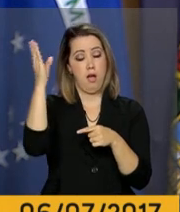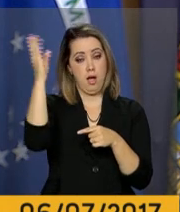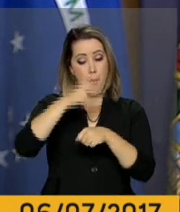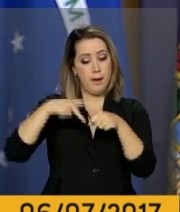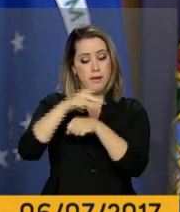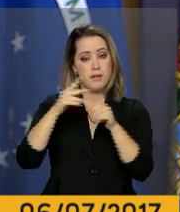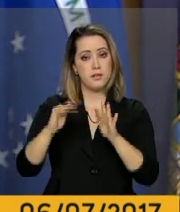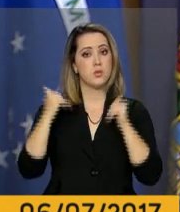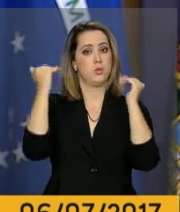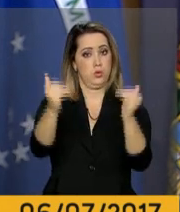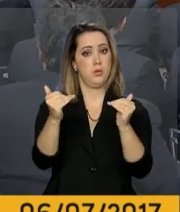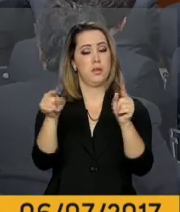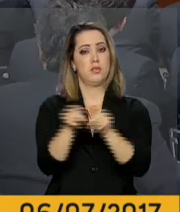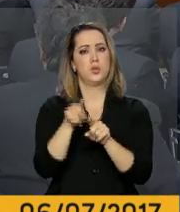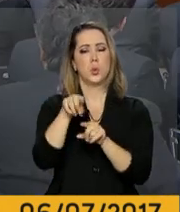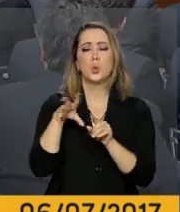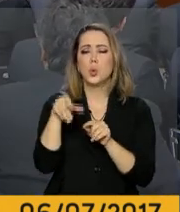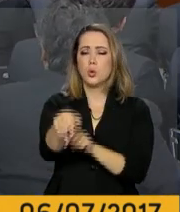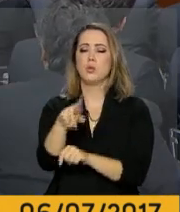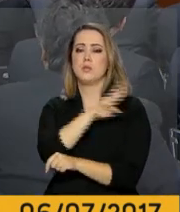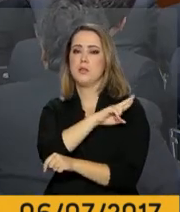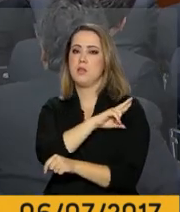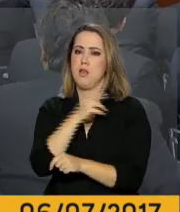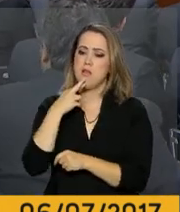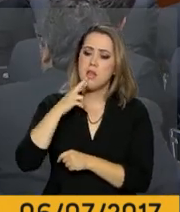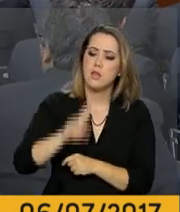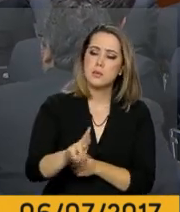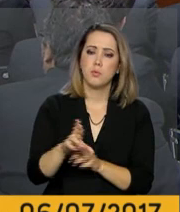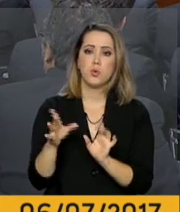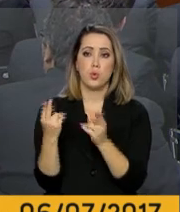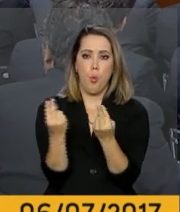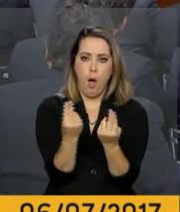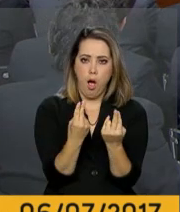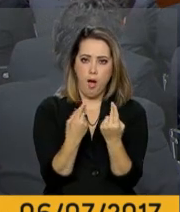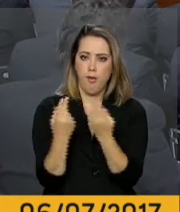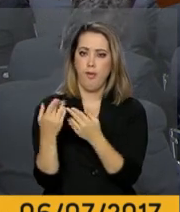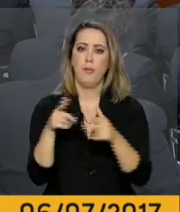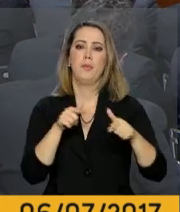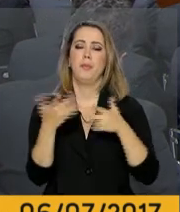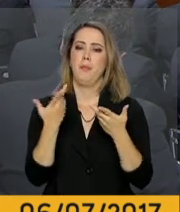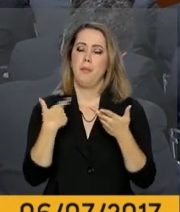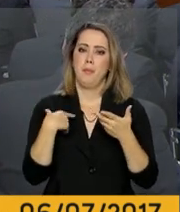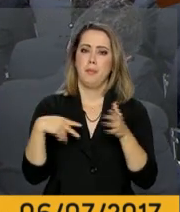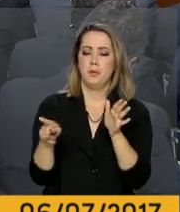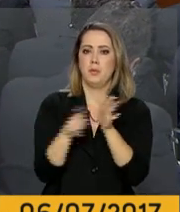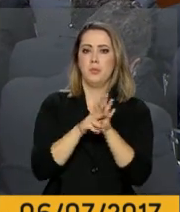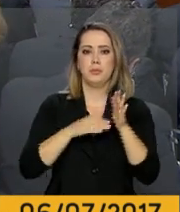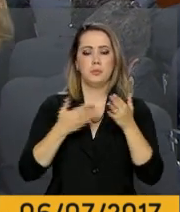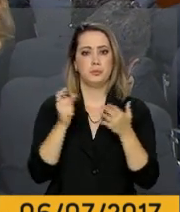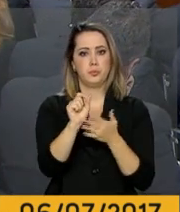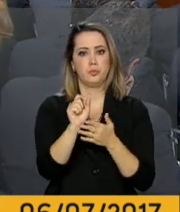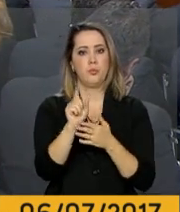responder pelos seus atos por isso que tem esta significação também institucional muito